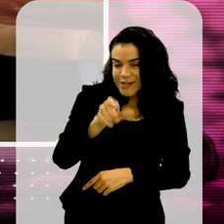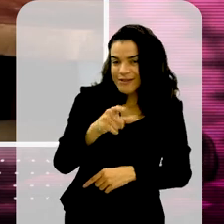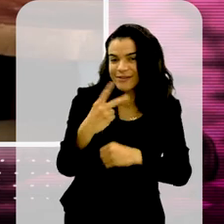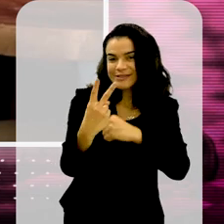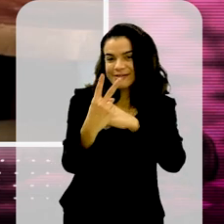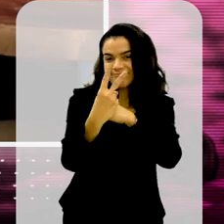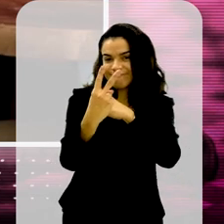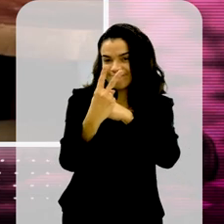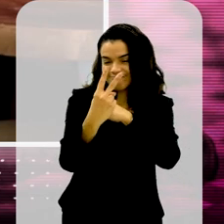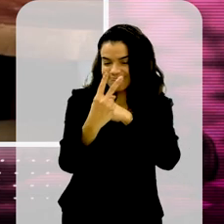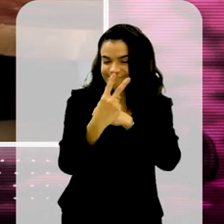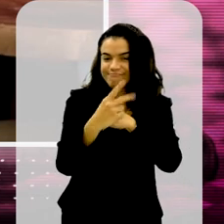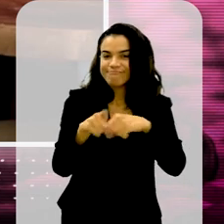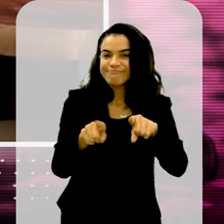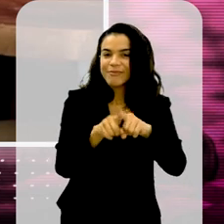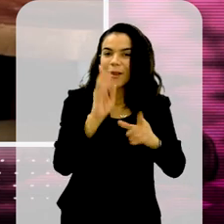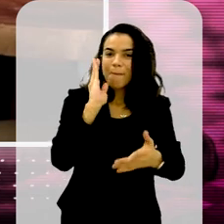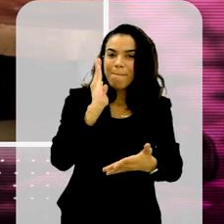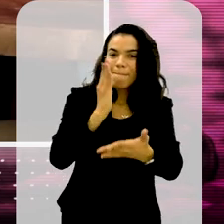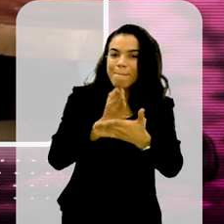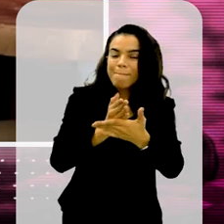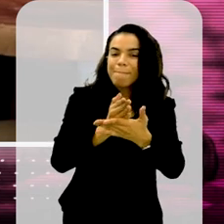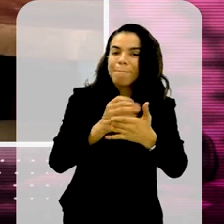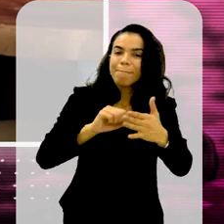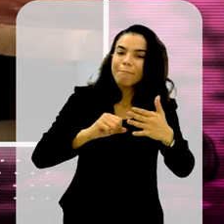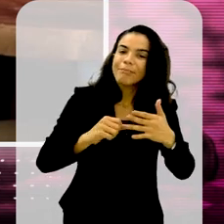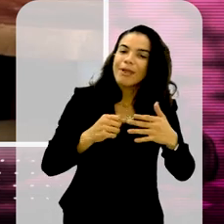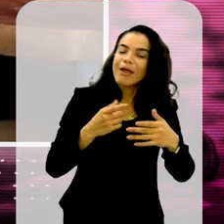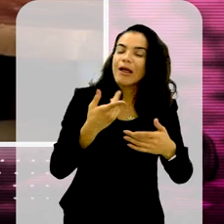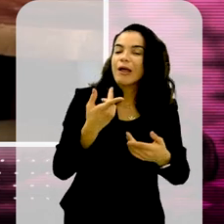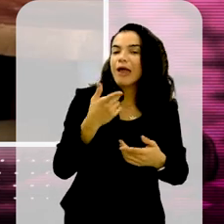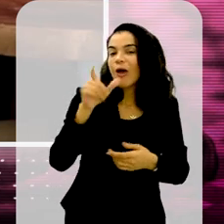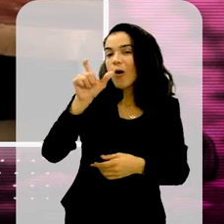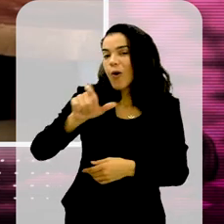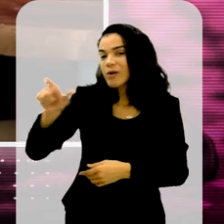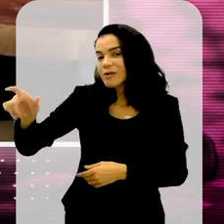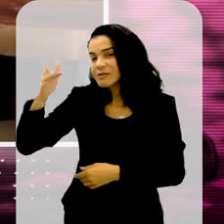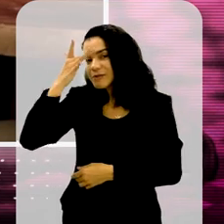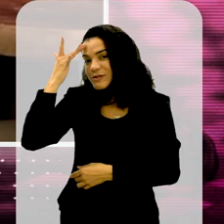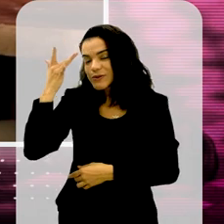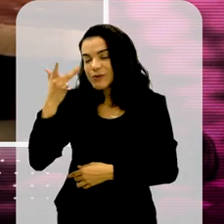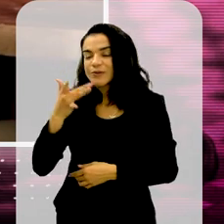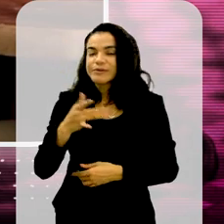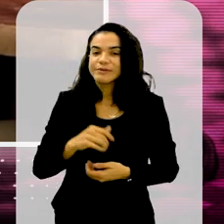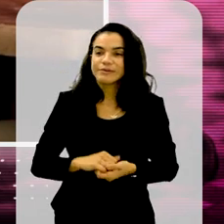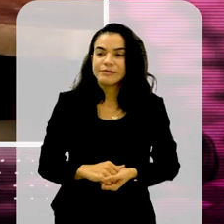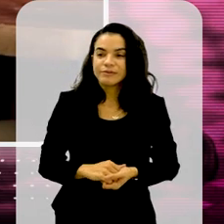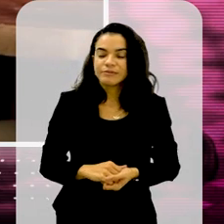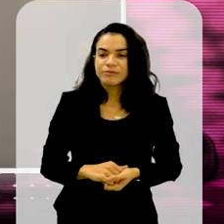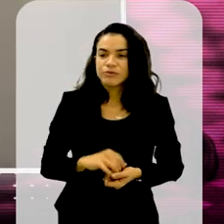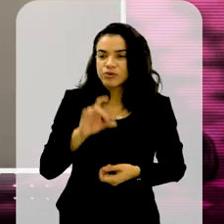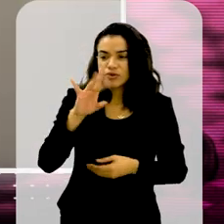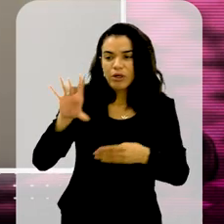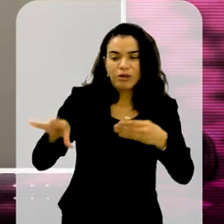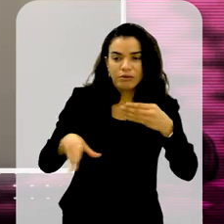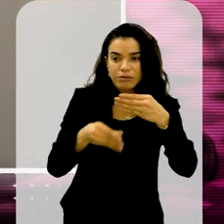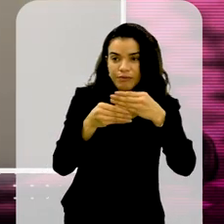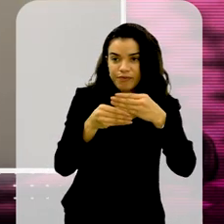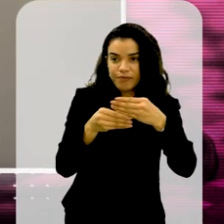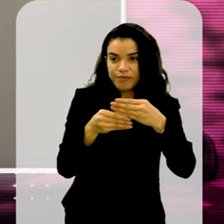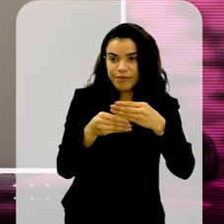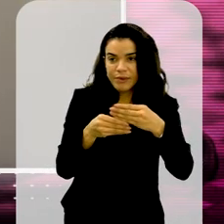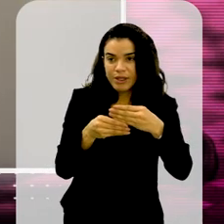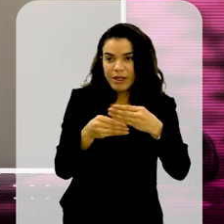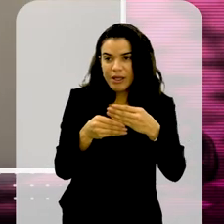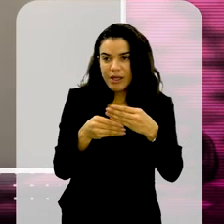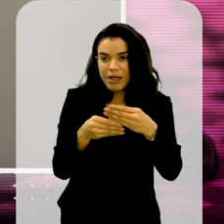assim você estará protegendo e impedindo outras vítimas deste crime e deste criminoso. Só para